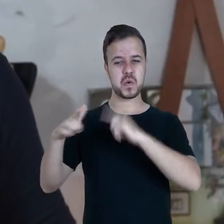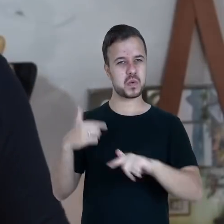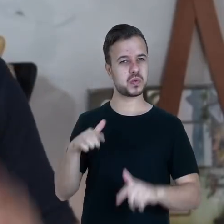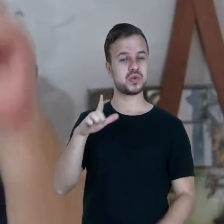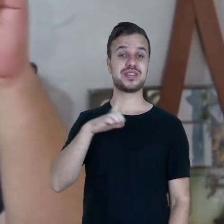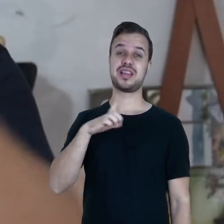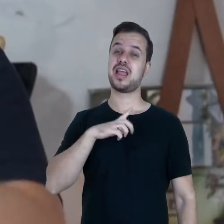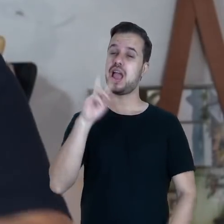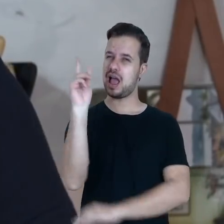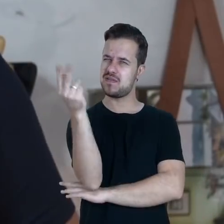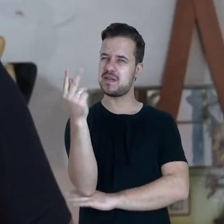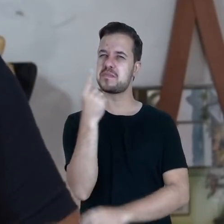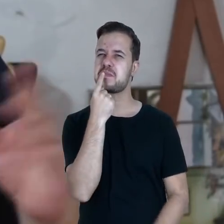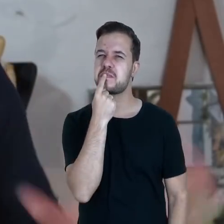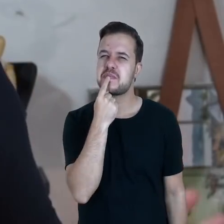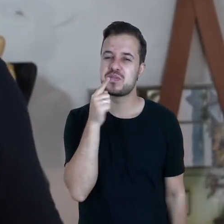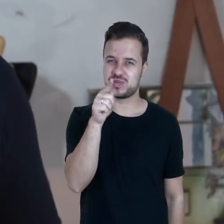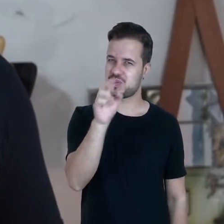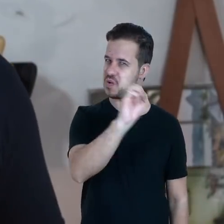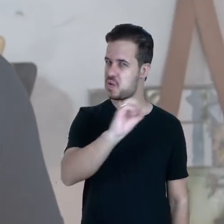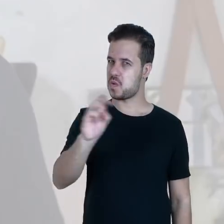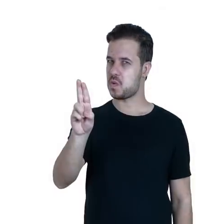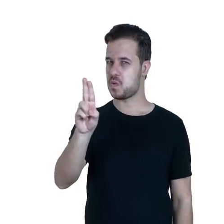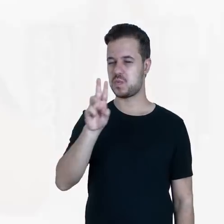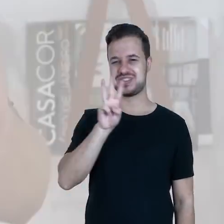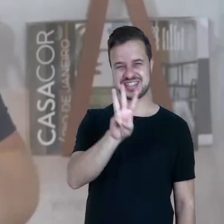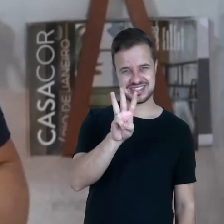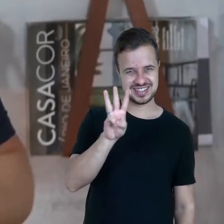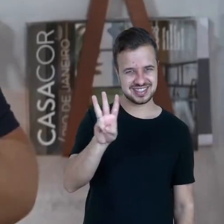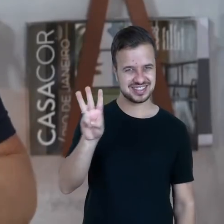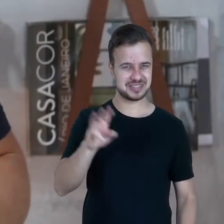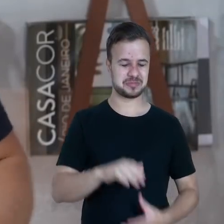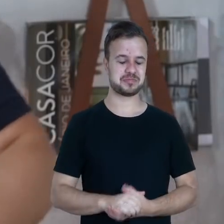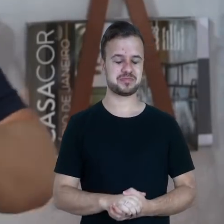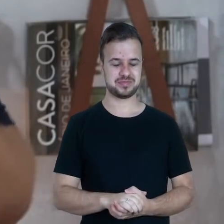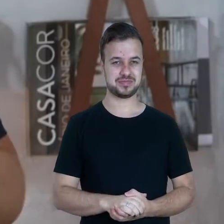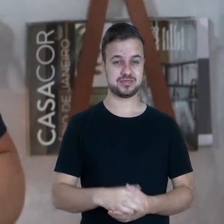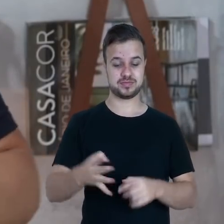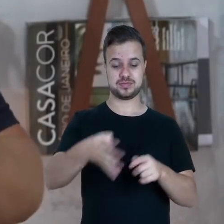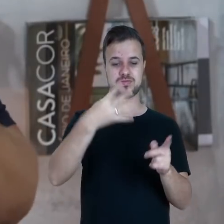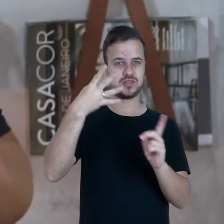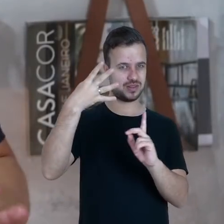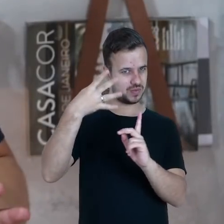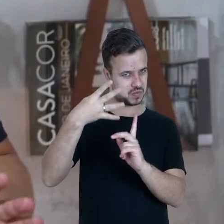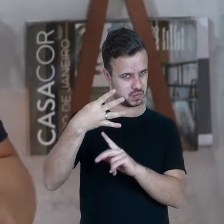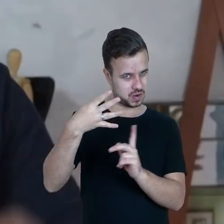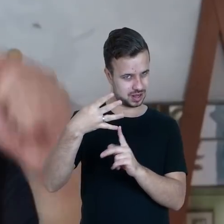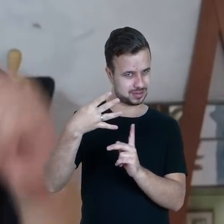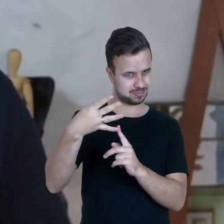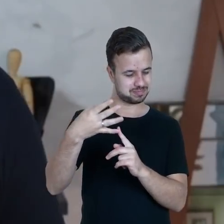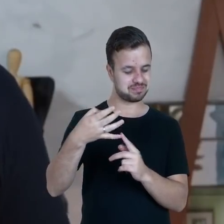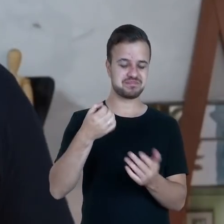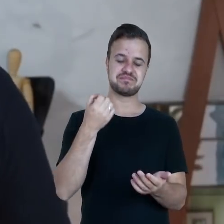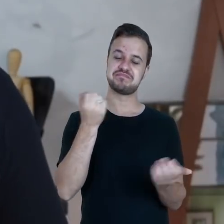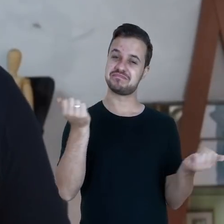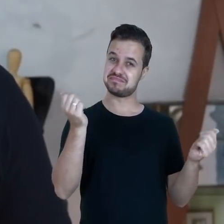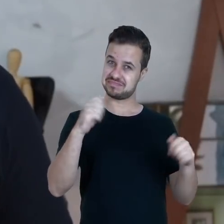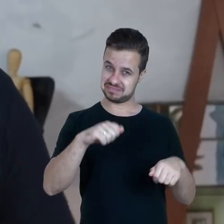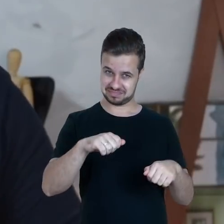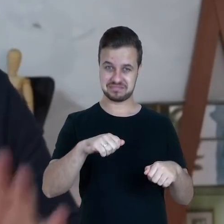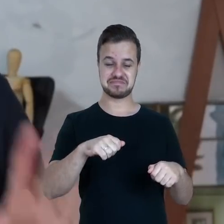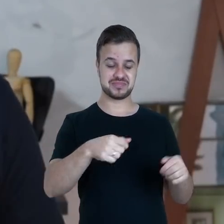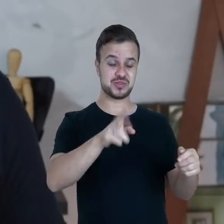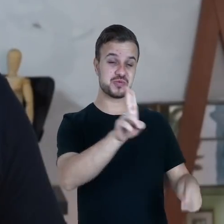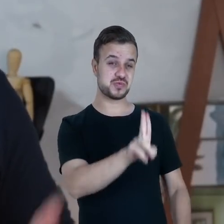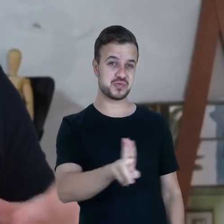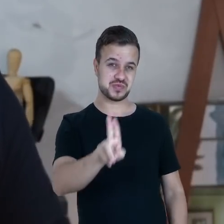muitos outros numa Van próxima de você ou então através do site. A minha quarta dica é: invista em bandejas. Se você já acompanha aqui o Decoração